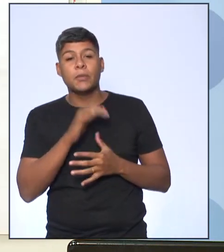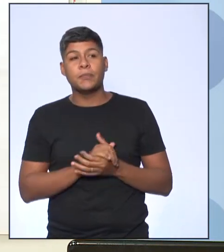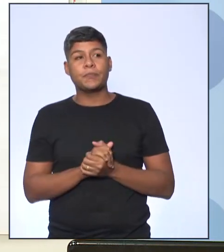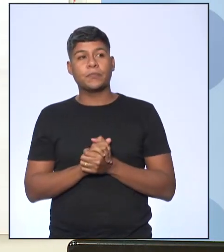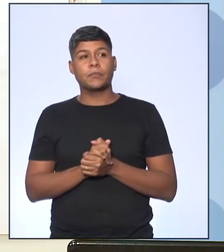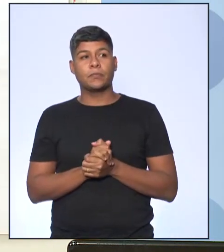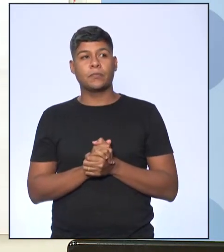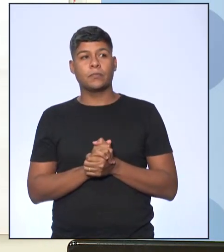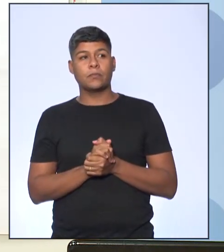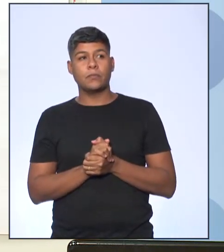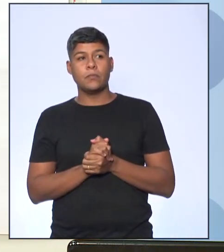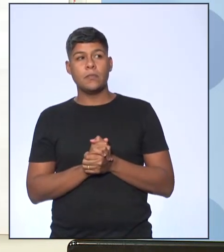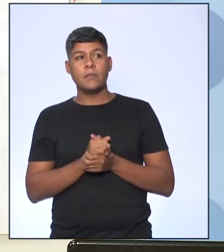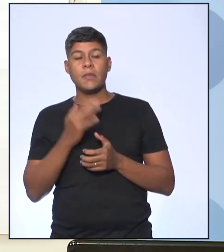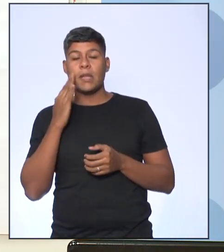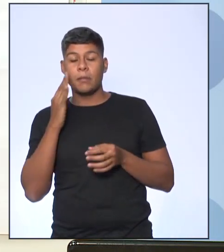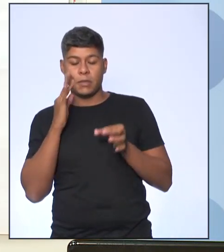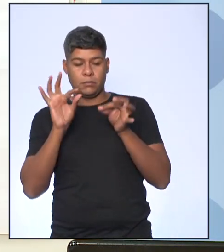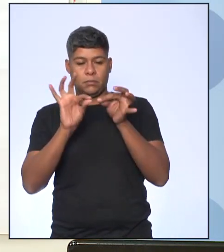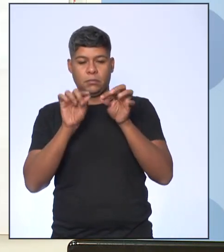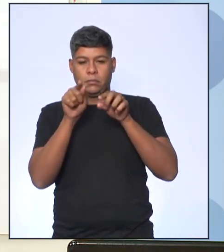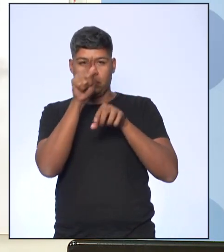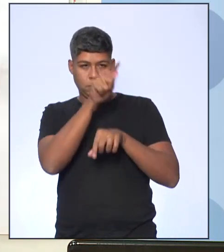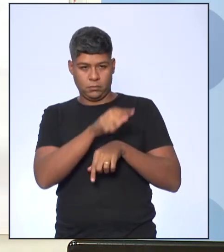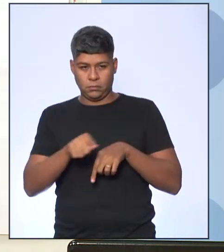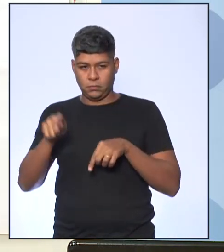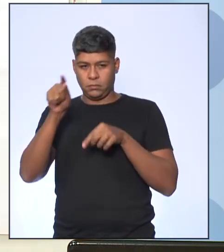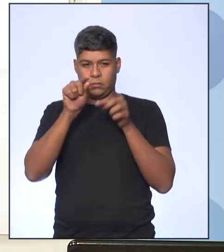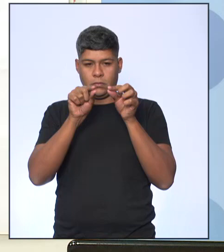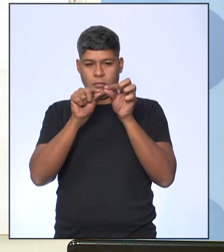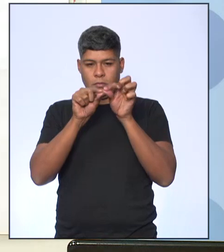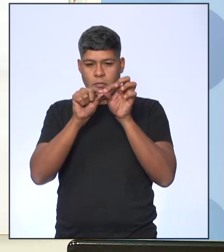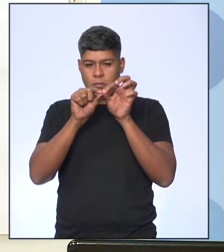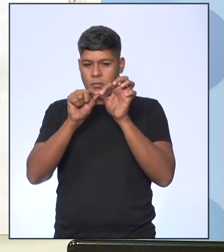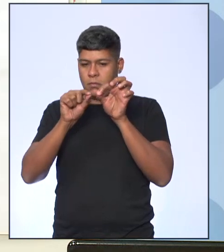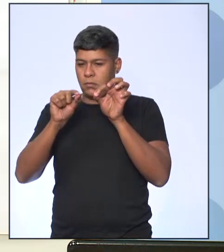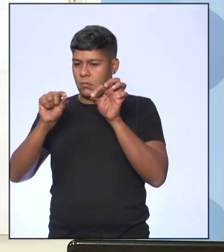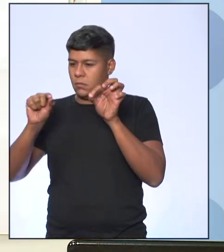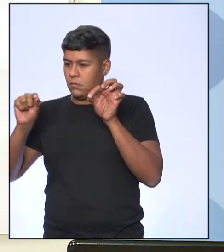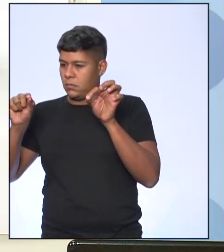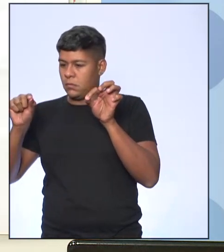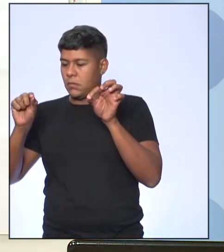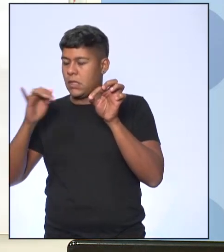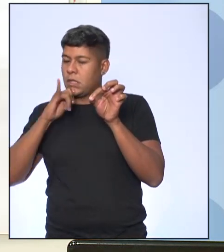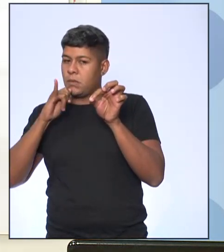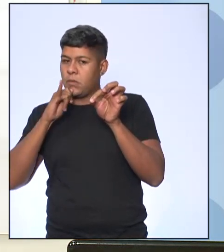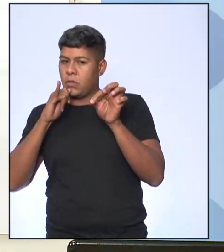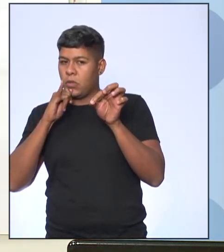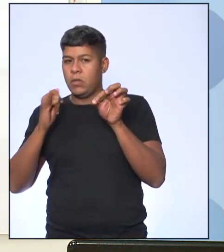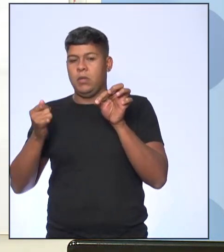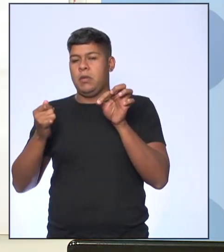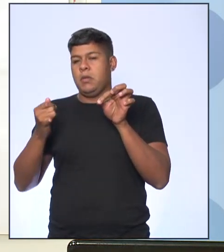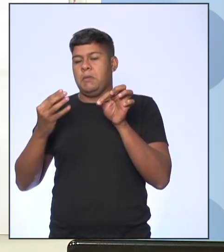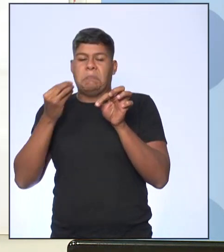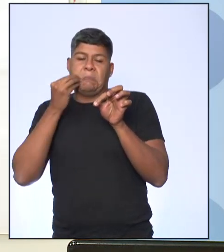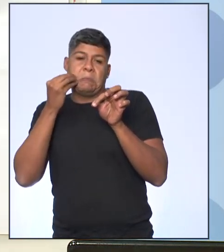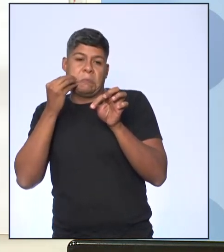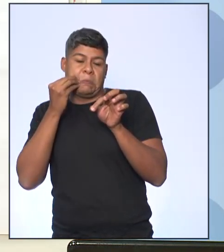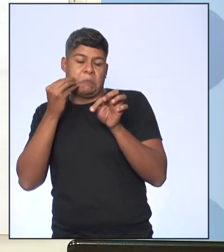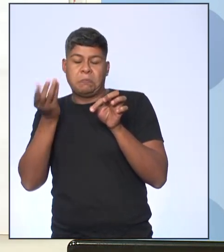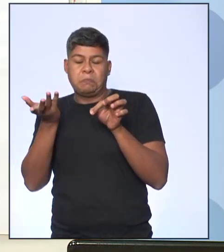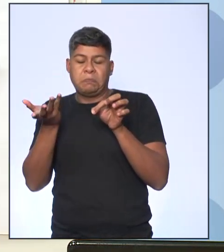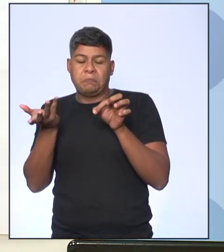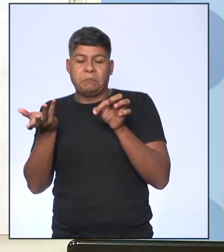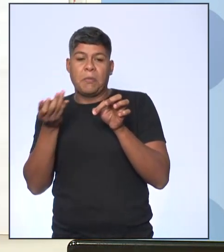vocês. Do centro da circunferência até a extremidade, mede, vamos colocar em proporções grandes,